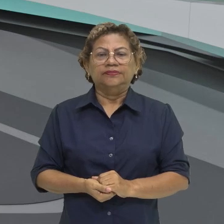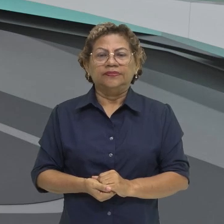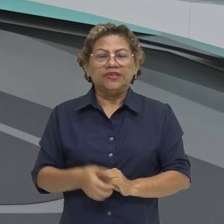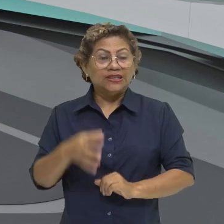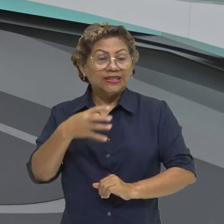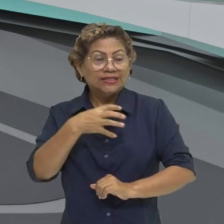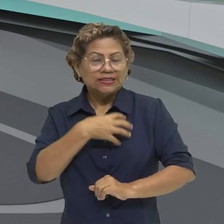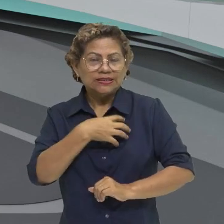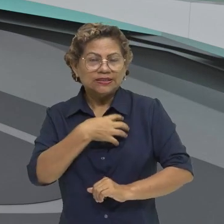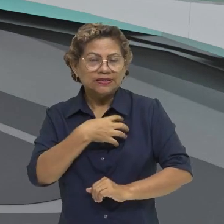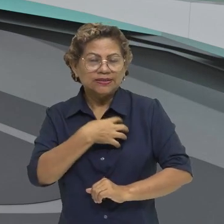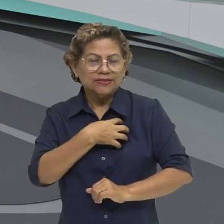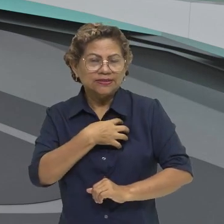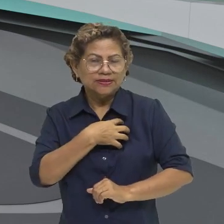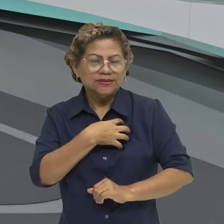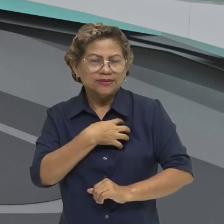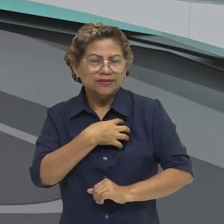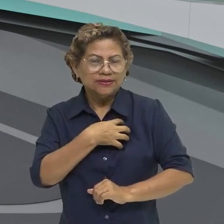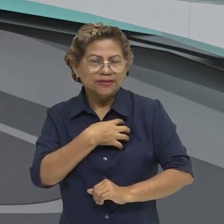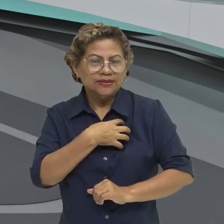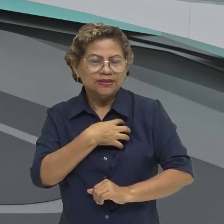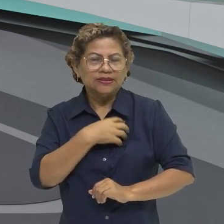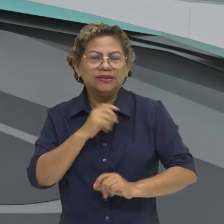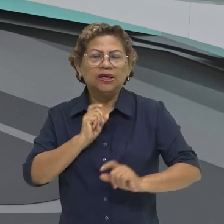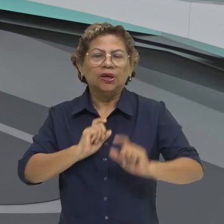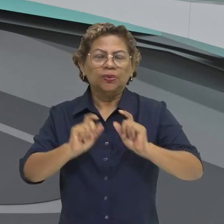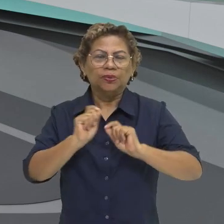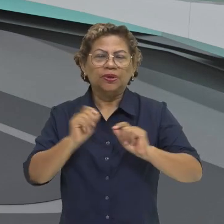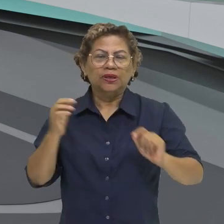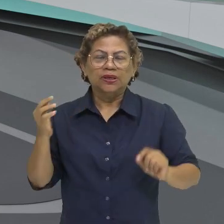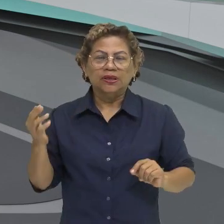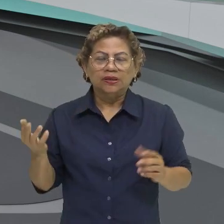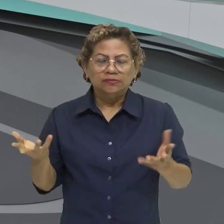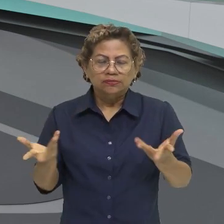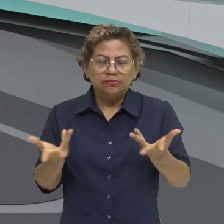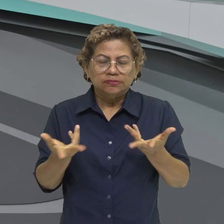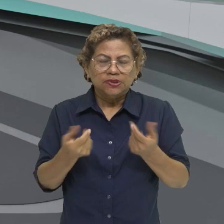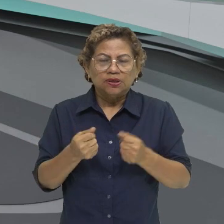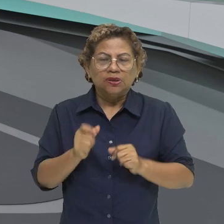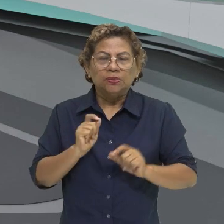estético, né? A contemplação do que é belo, da arte, da ficção, da